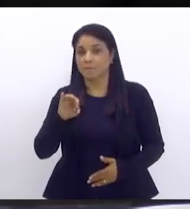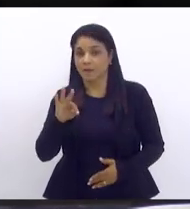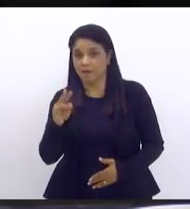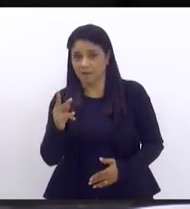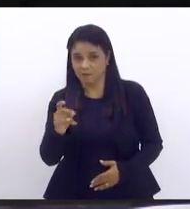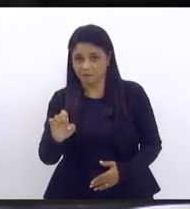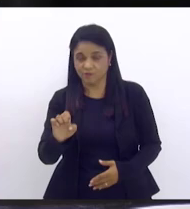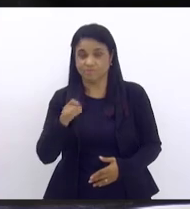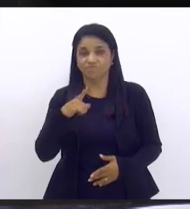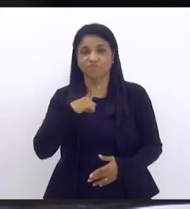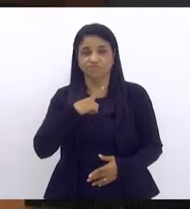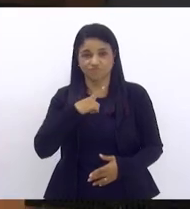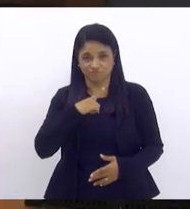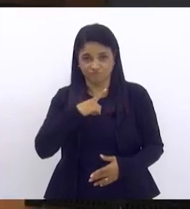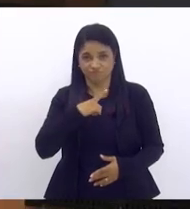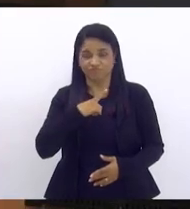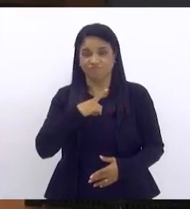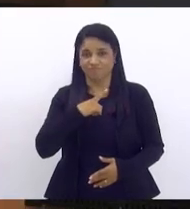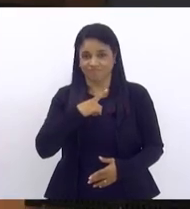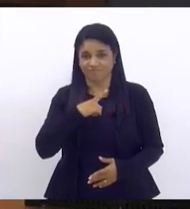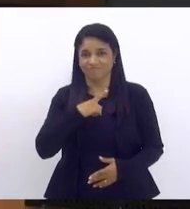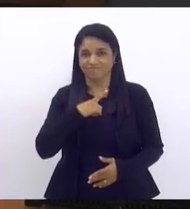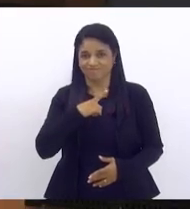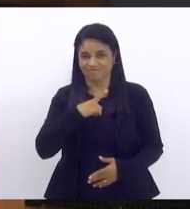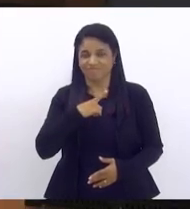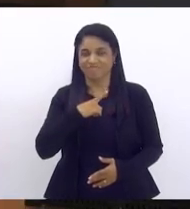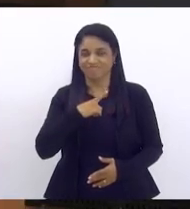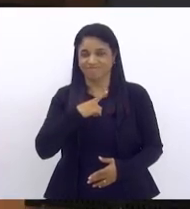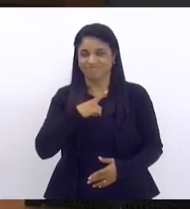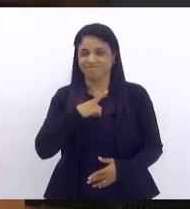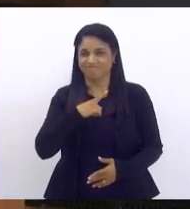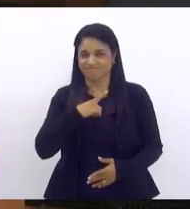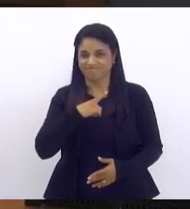tivemos a e temos, né?